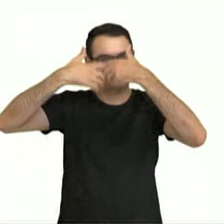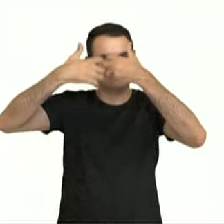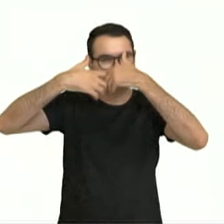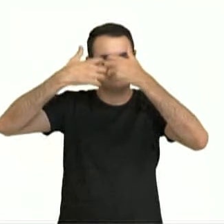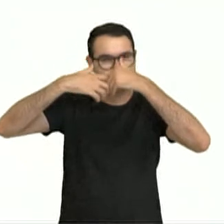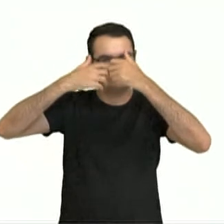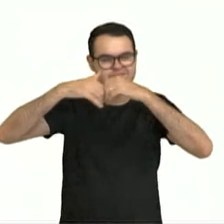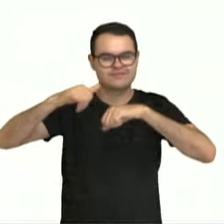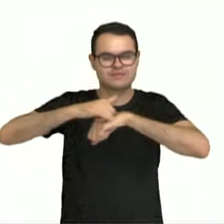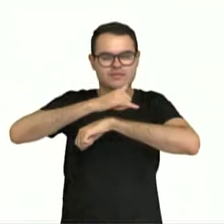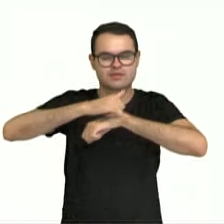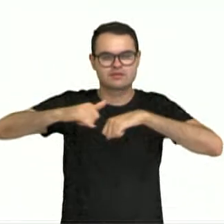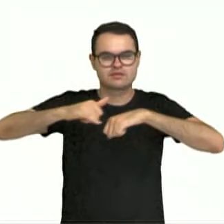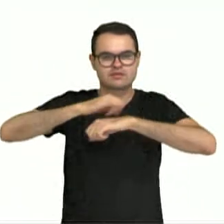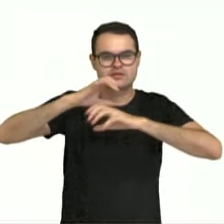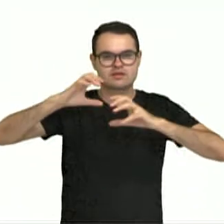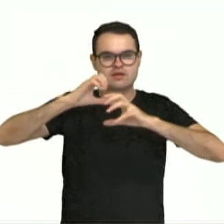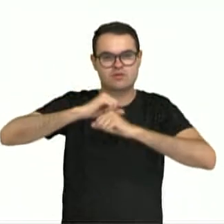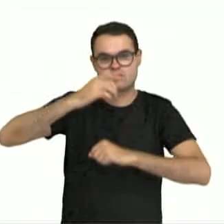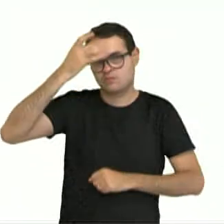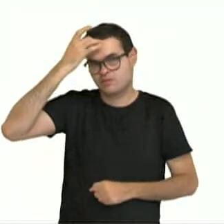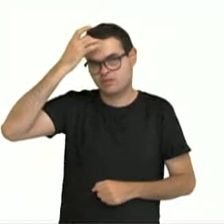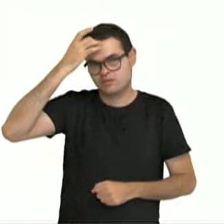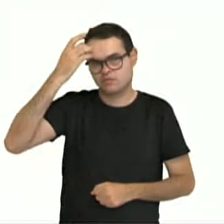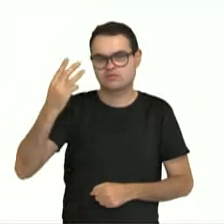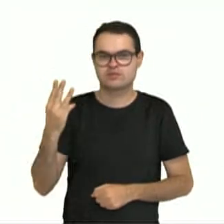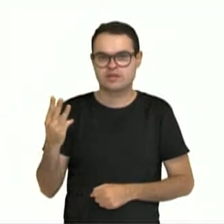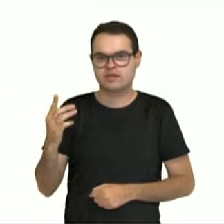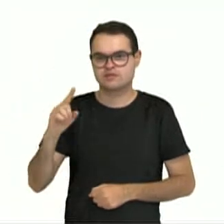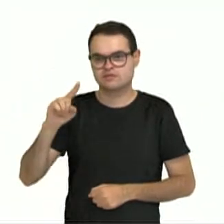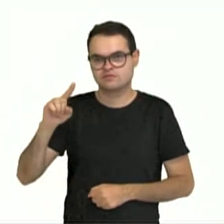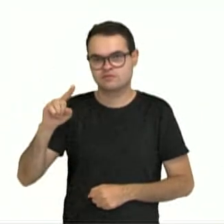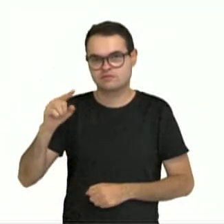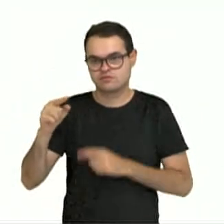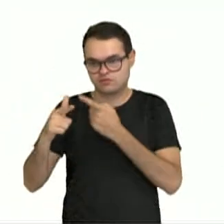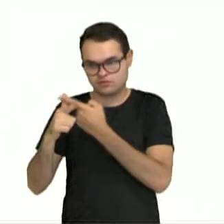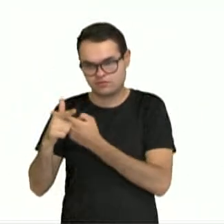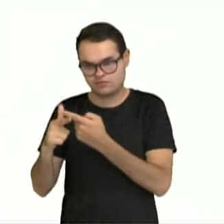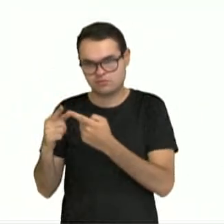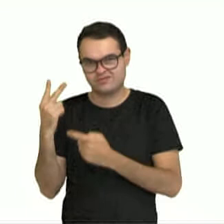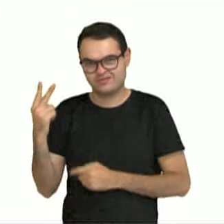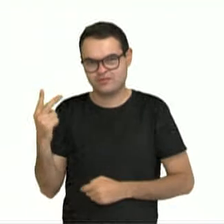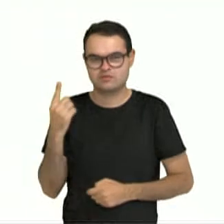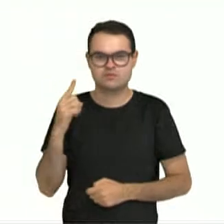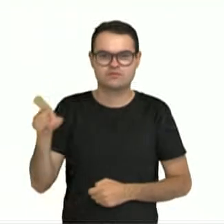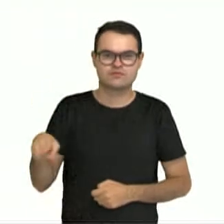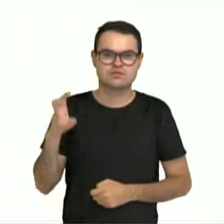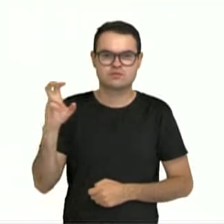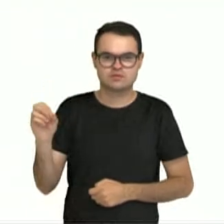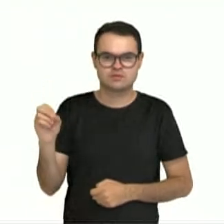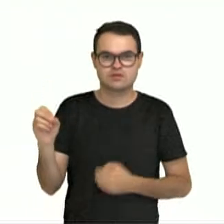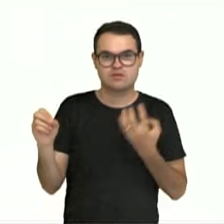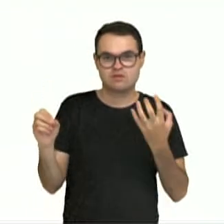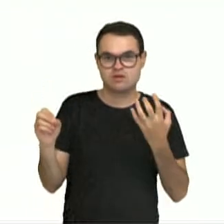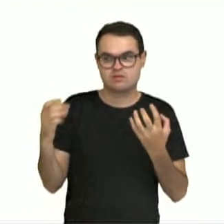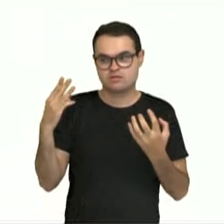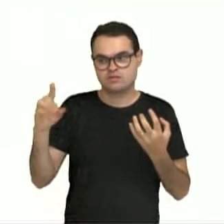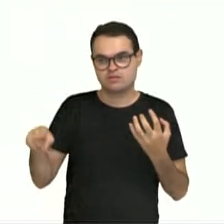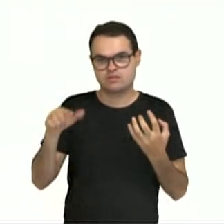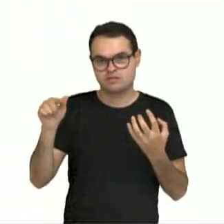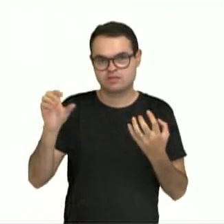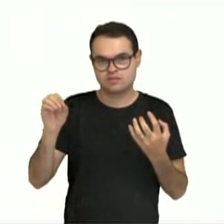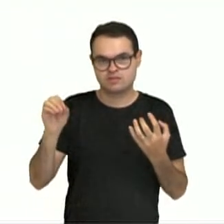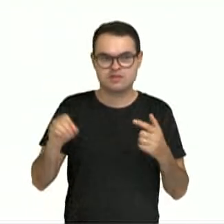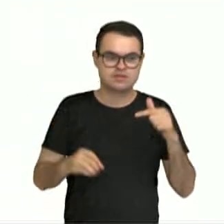uma estratégia de cálculo mental, que é qual? 3 dividido por 2 dá 1,50, mas eu quero R$ 3,70.